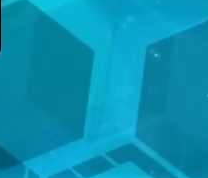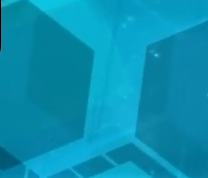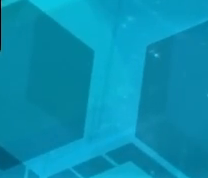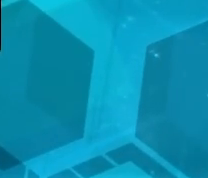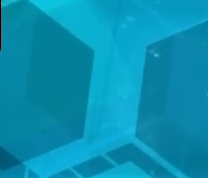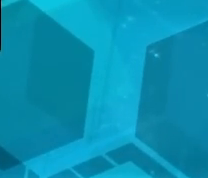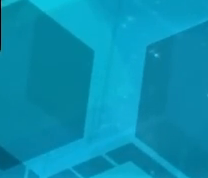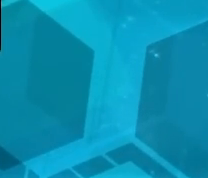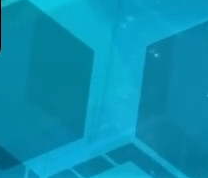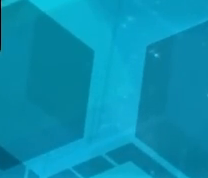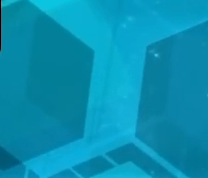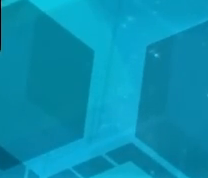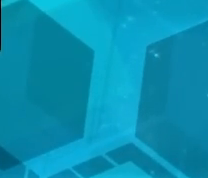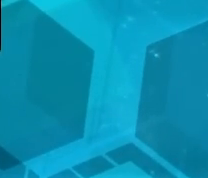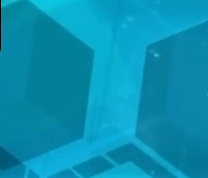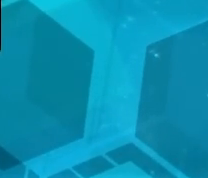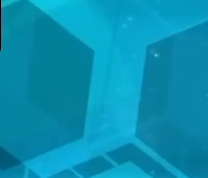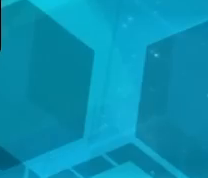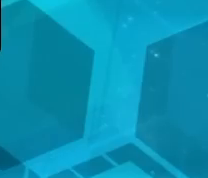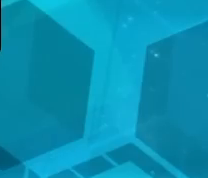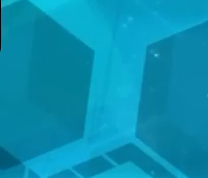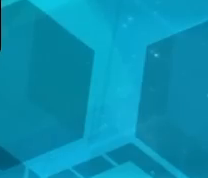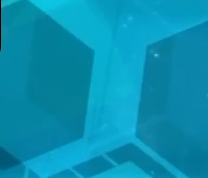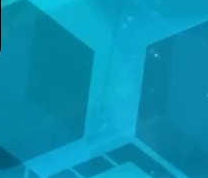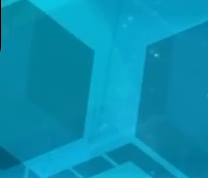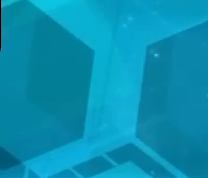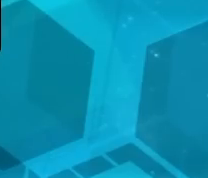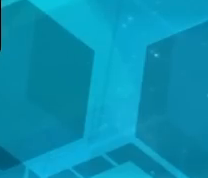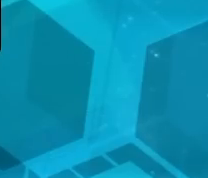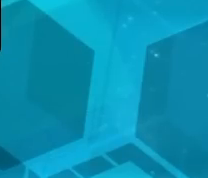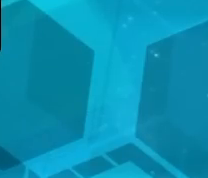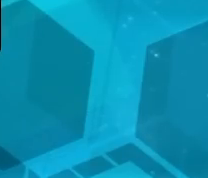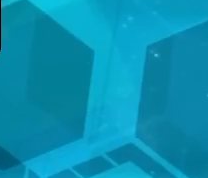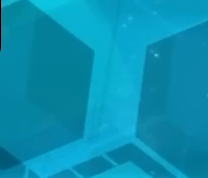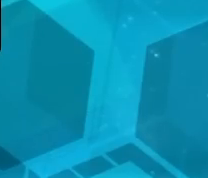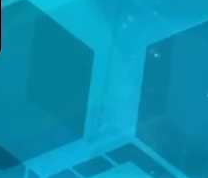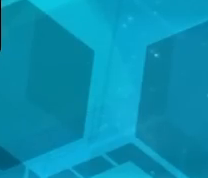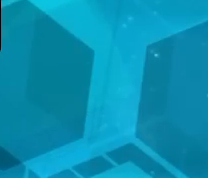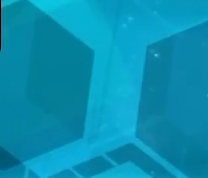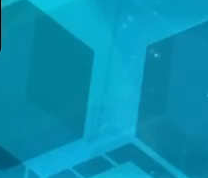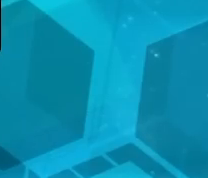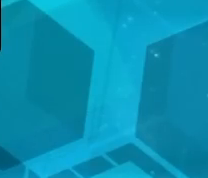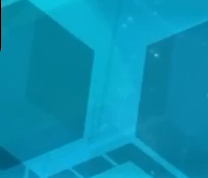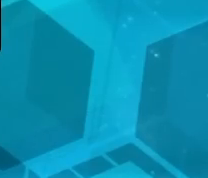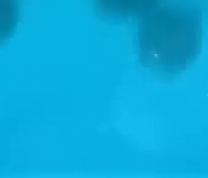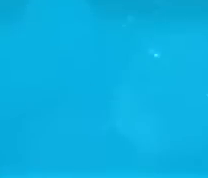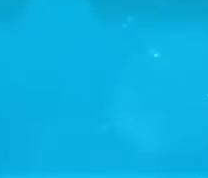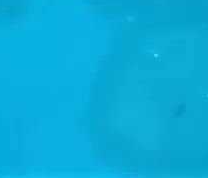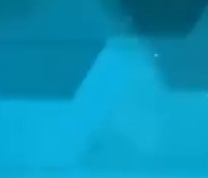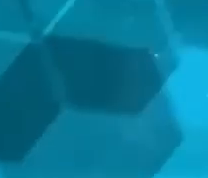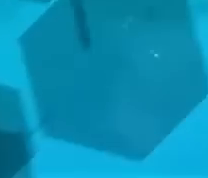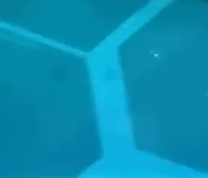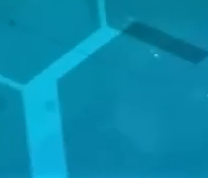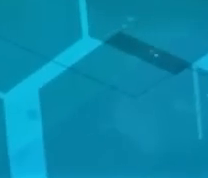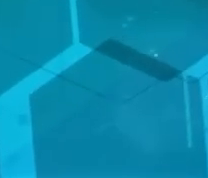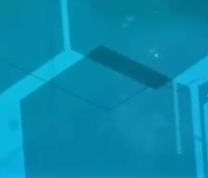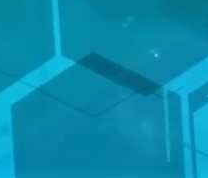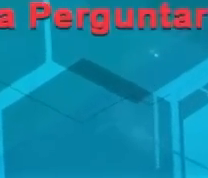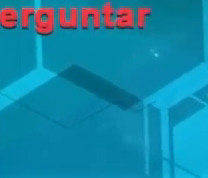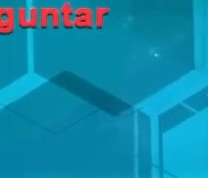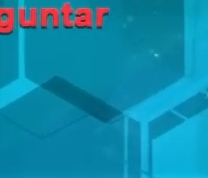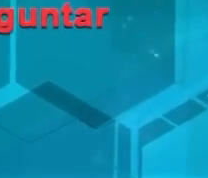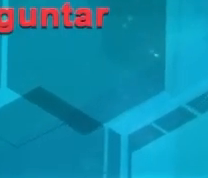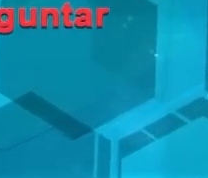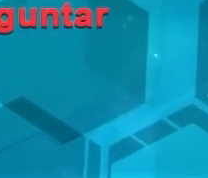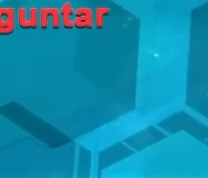o próximo a perguntar. Ele não poderá questionar alguém que já tenha feito ou respondido a uma pergunta. Será sorteado apenas o